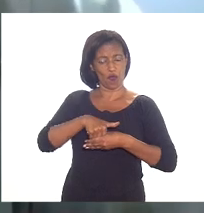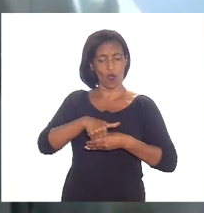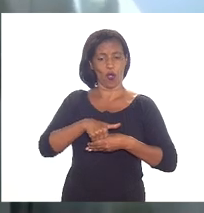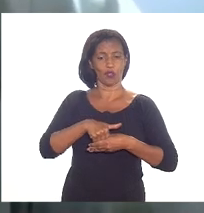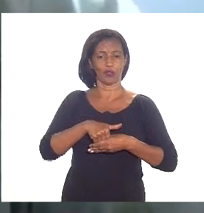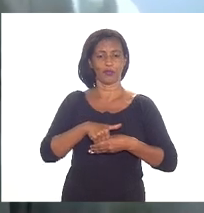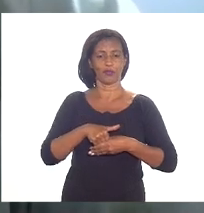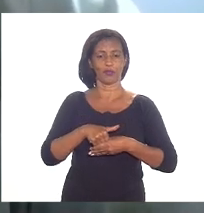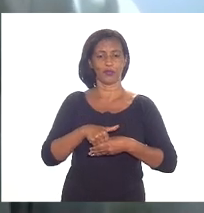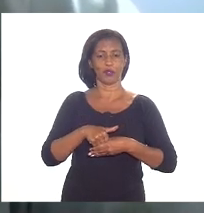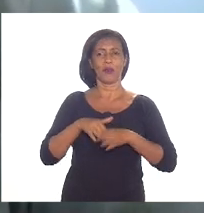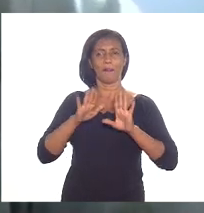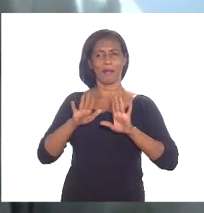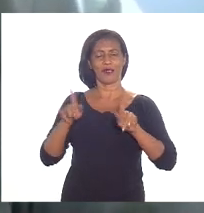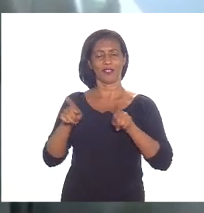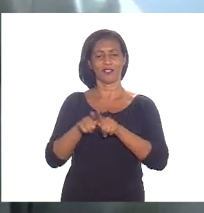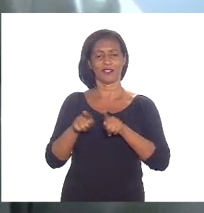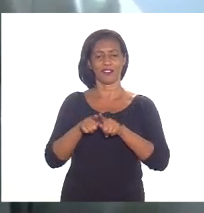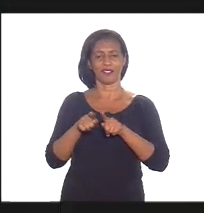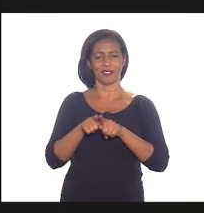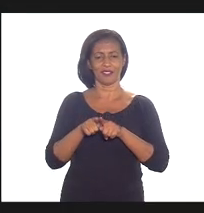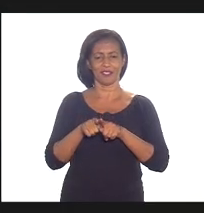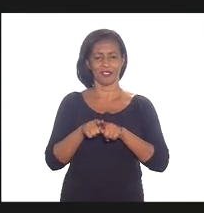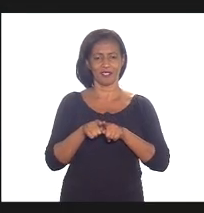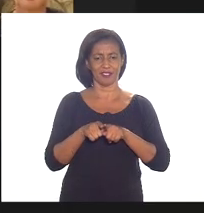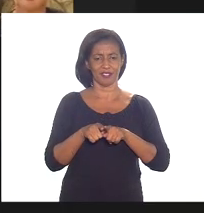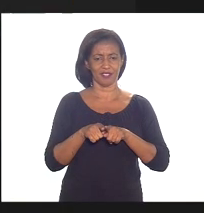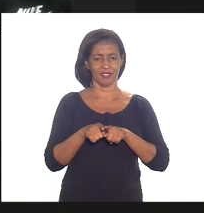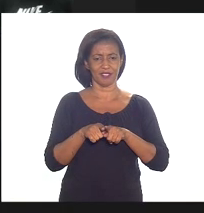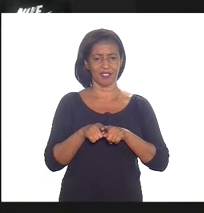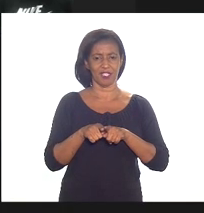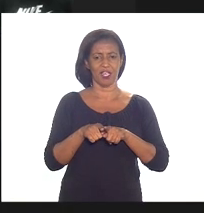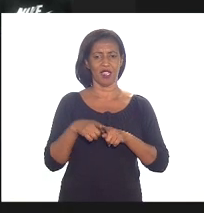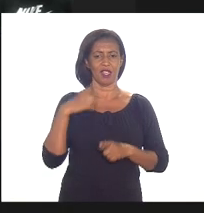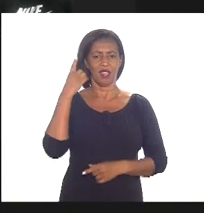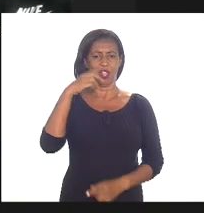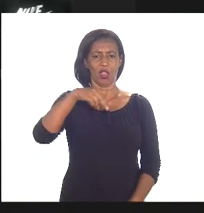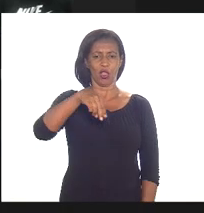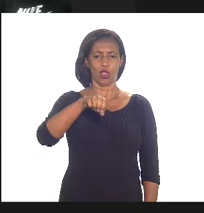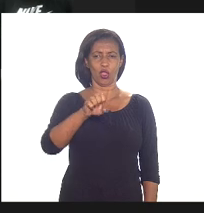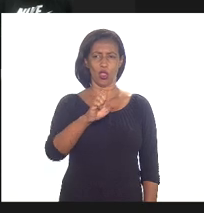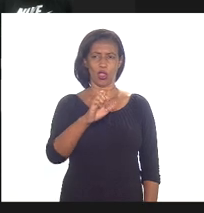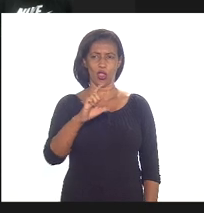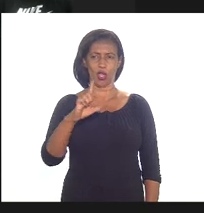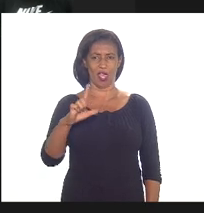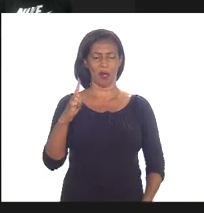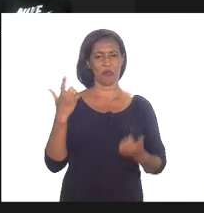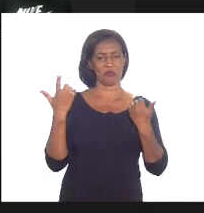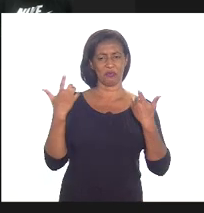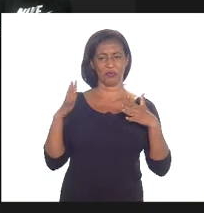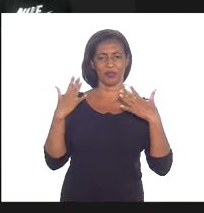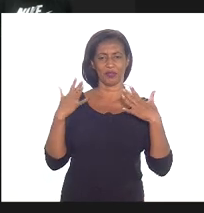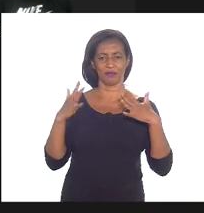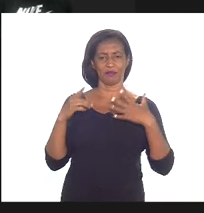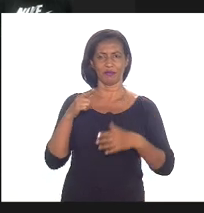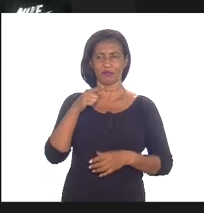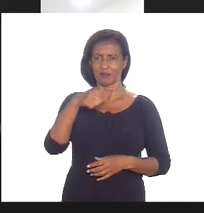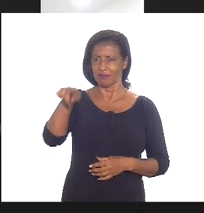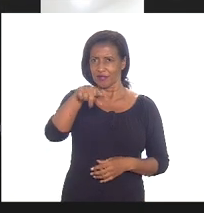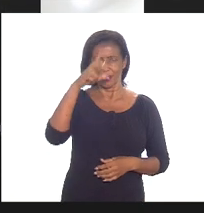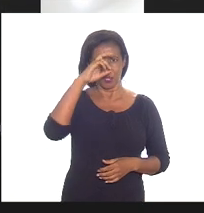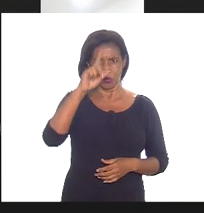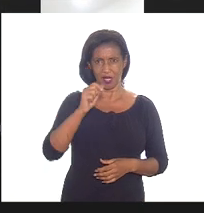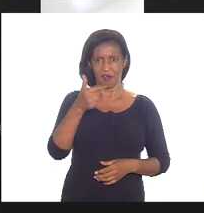queria saudar meu companheiro Noel de Carvalho. Lembrando, para quem não sabe, há mais de 20